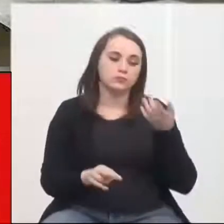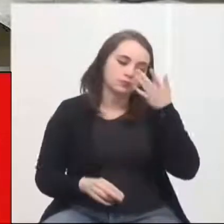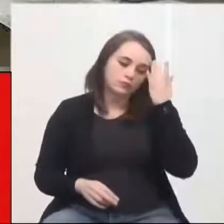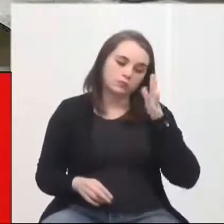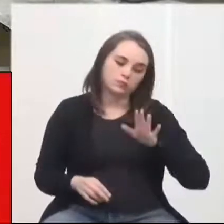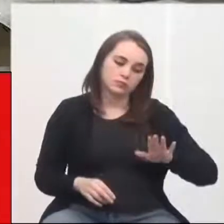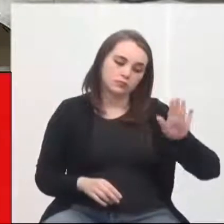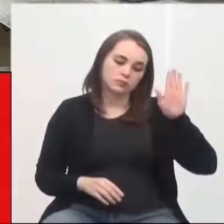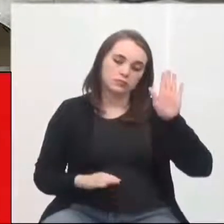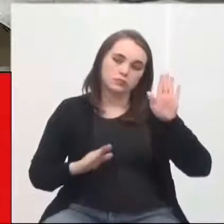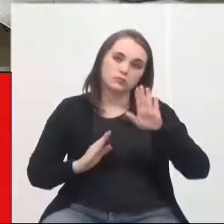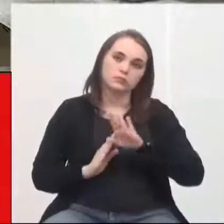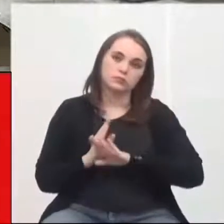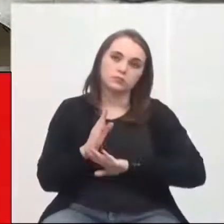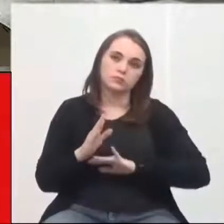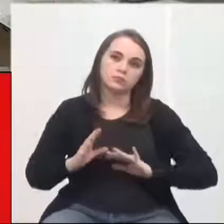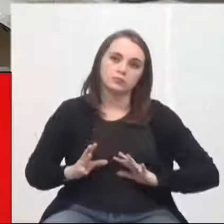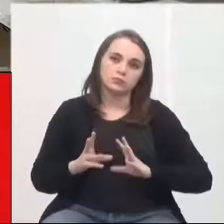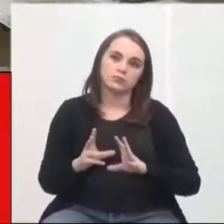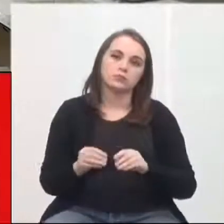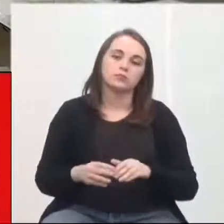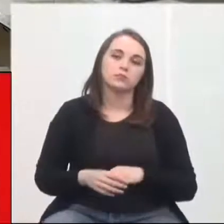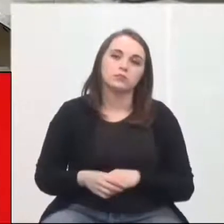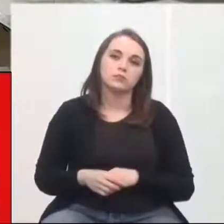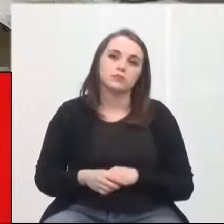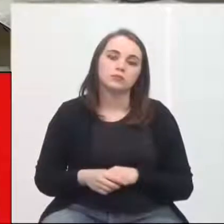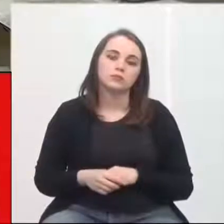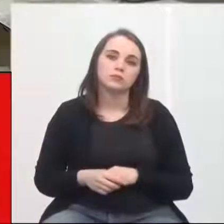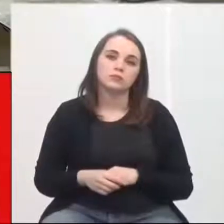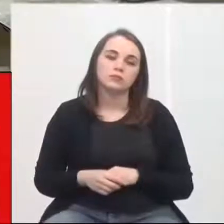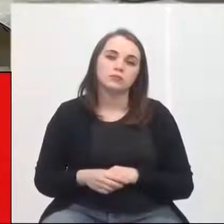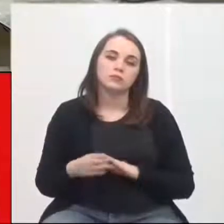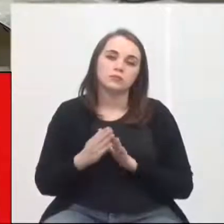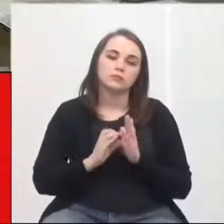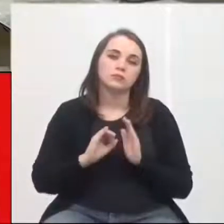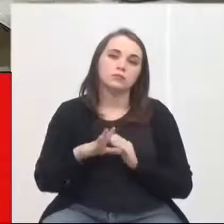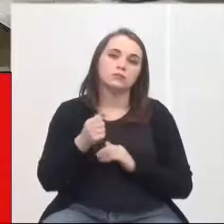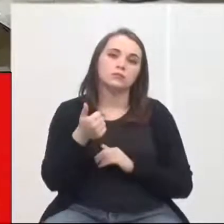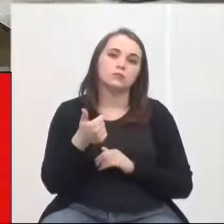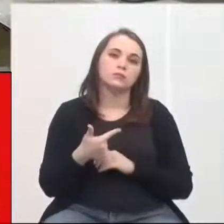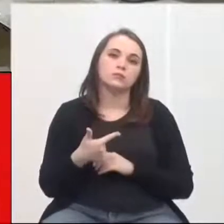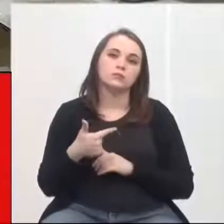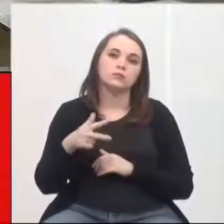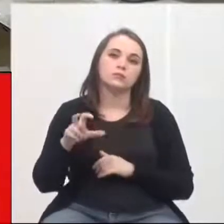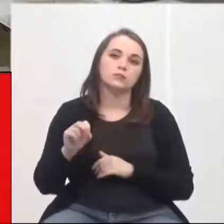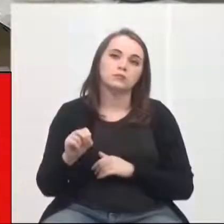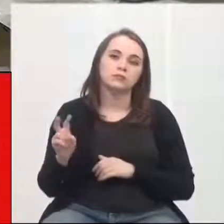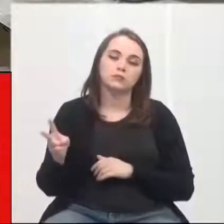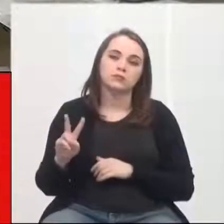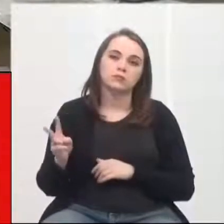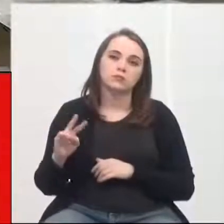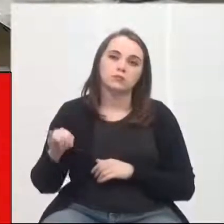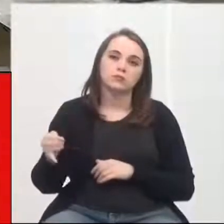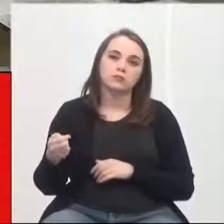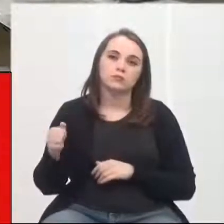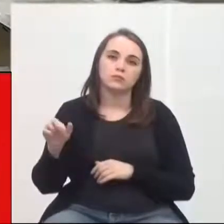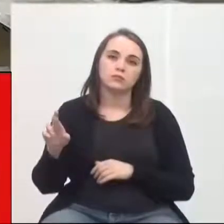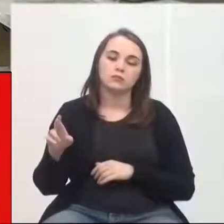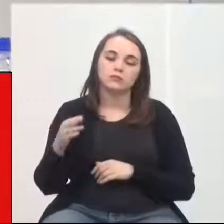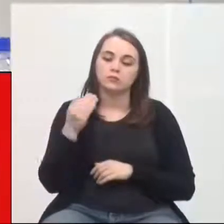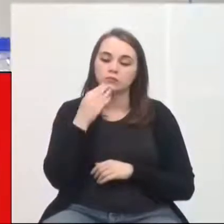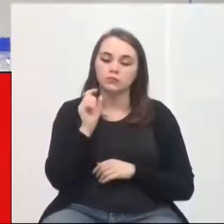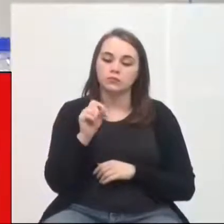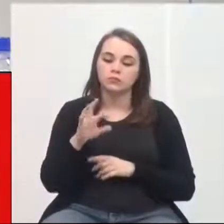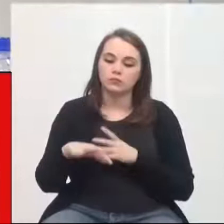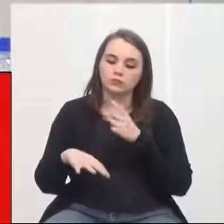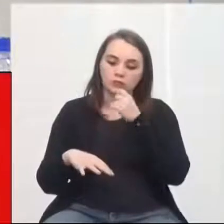como estão, os contrários se manifestem. Aprovado por unanimidade. Indicação 1250-2021, autor vereador Jair Augusto Alexandre,